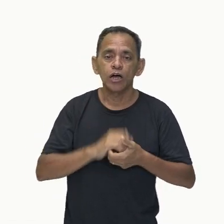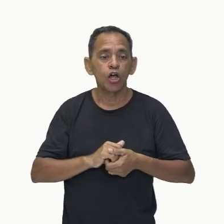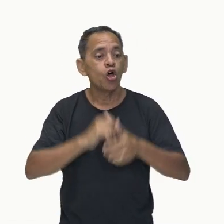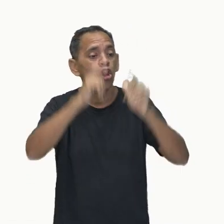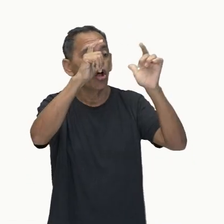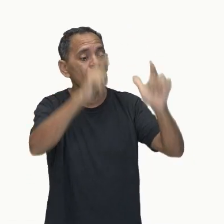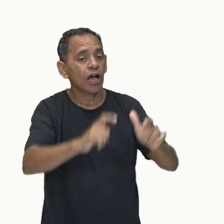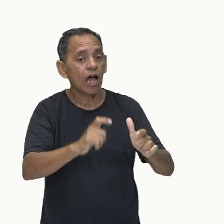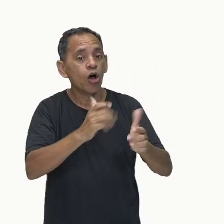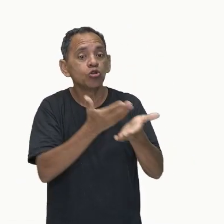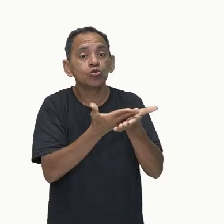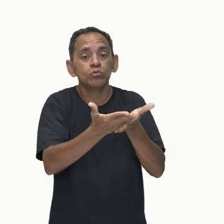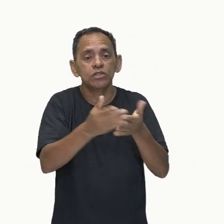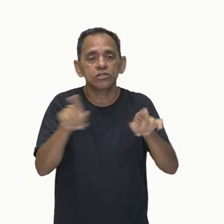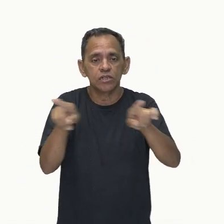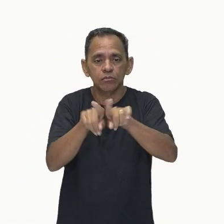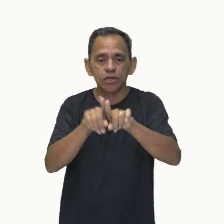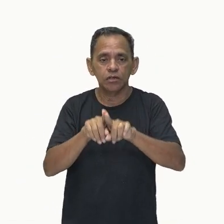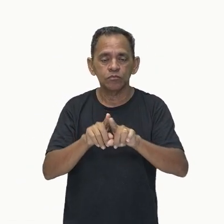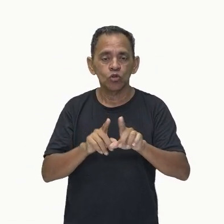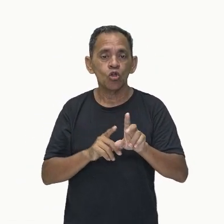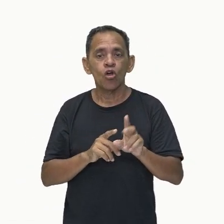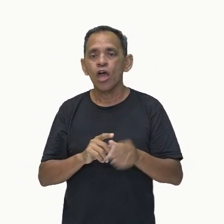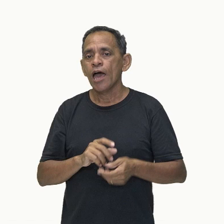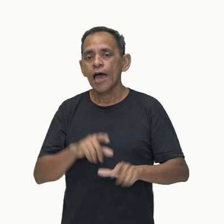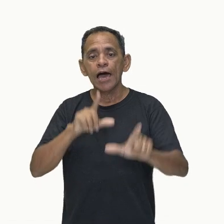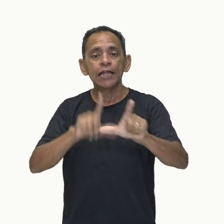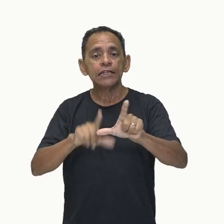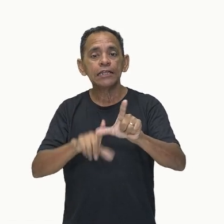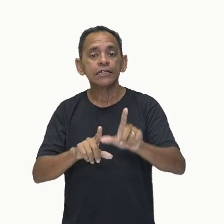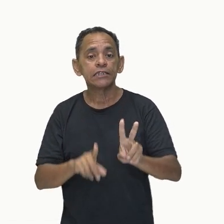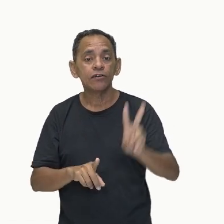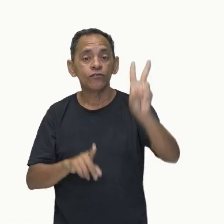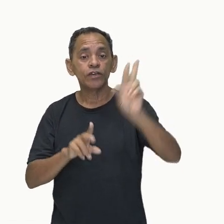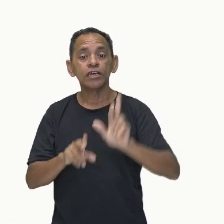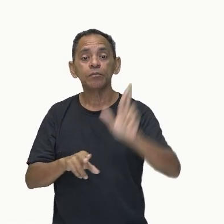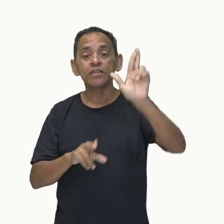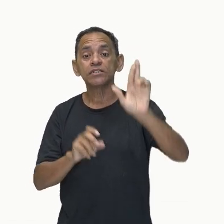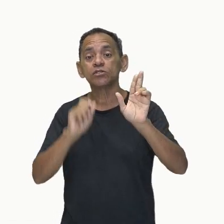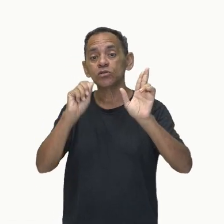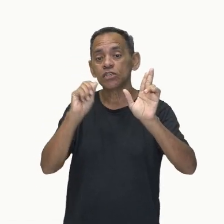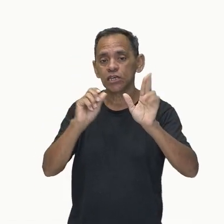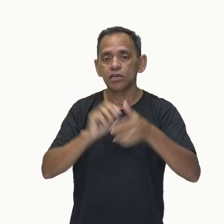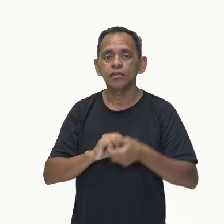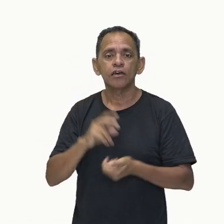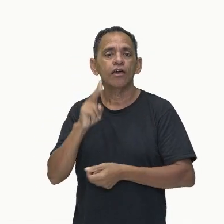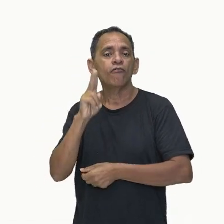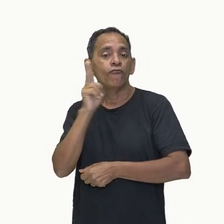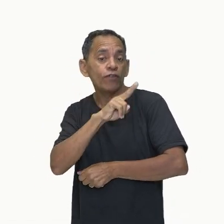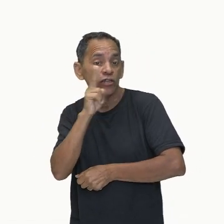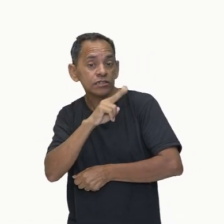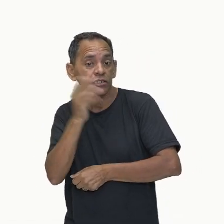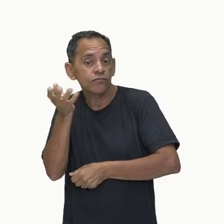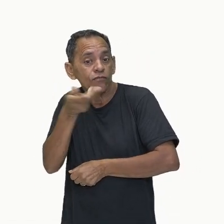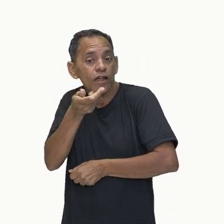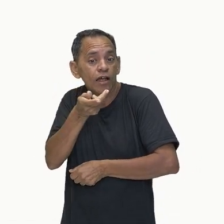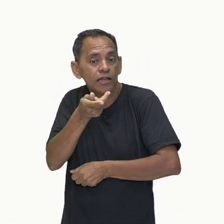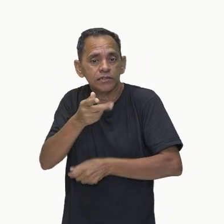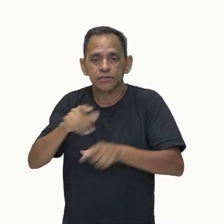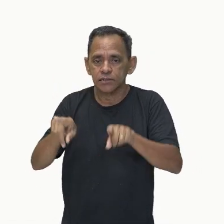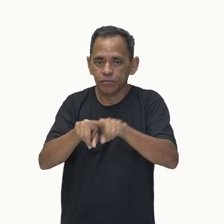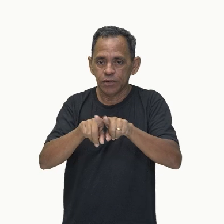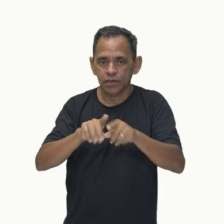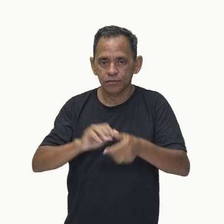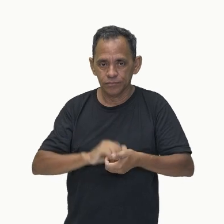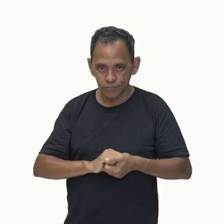o V representa a velocidade. E aí, professor, por que aqui não é velocidade inicial? Ora, porque a